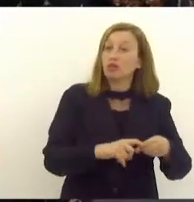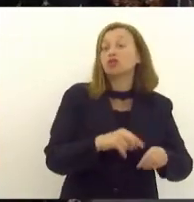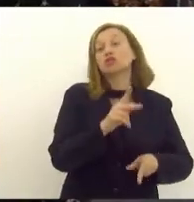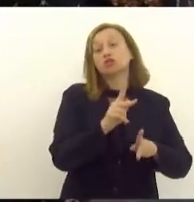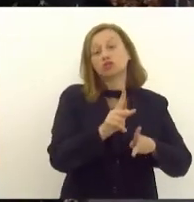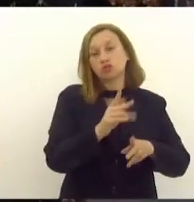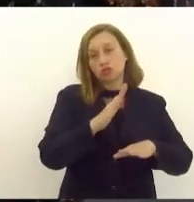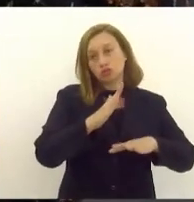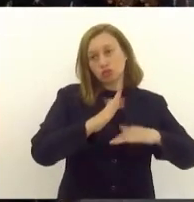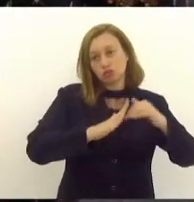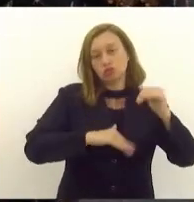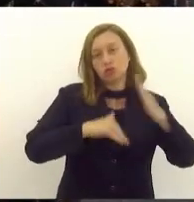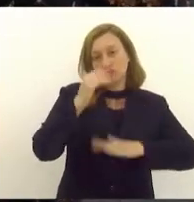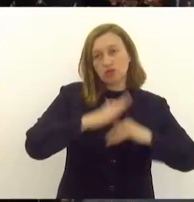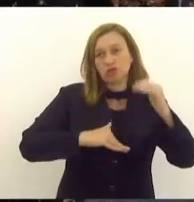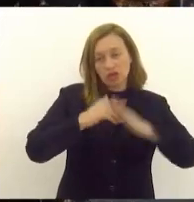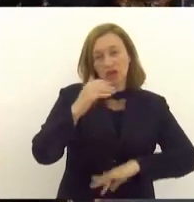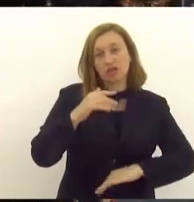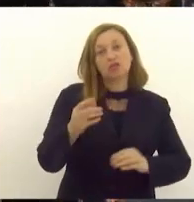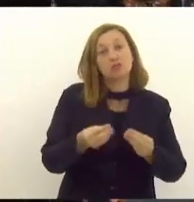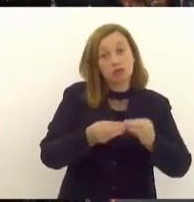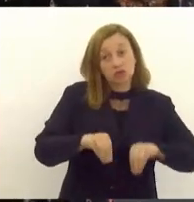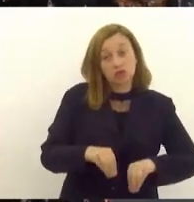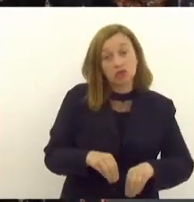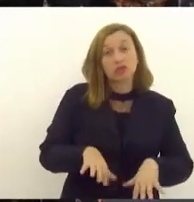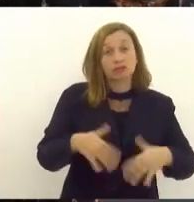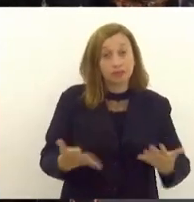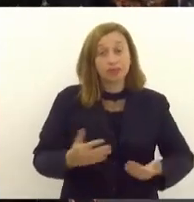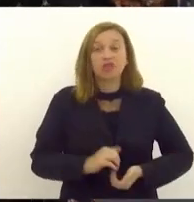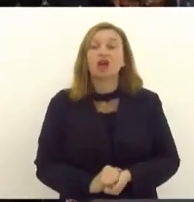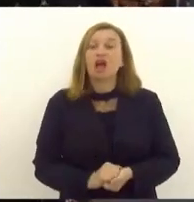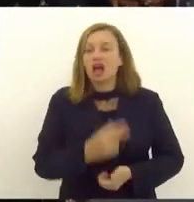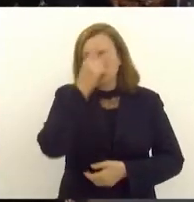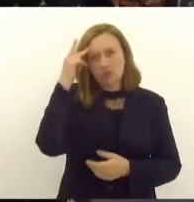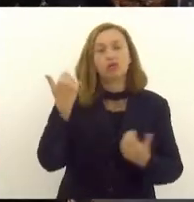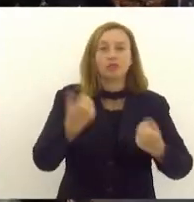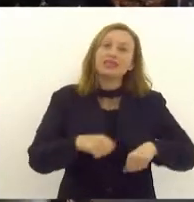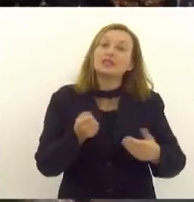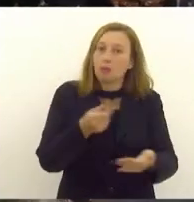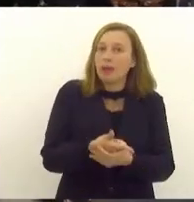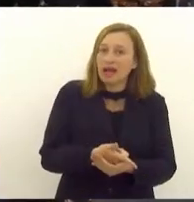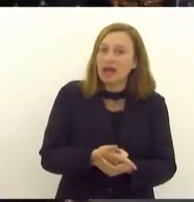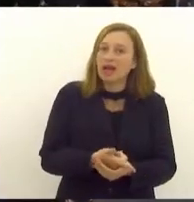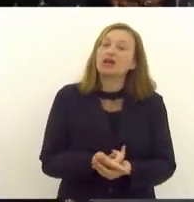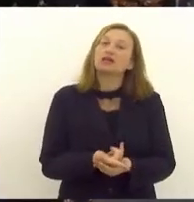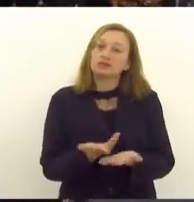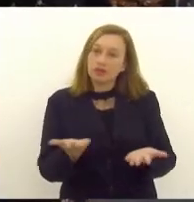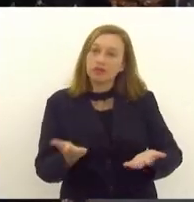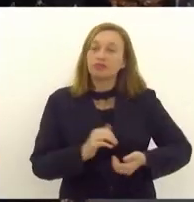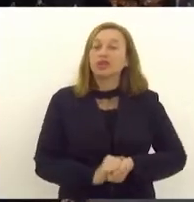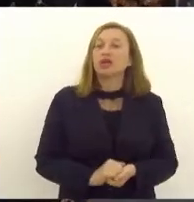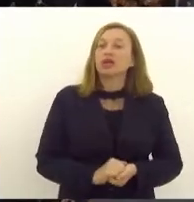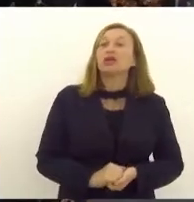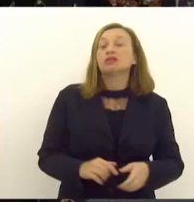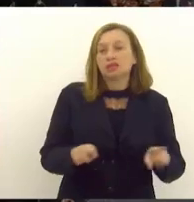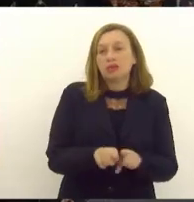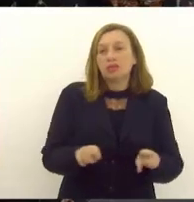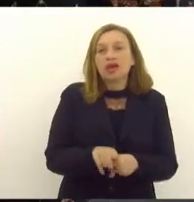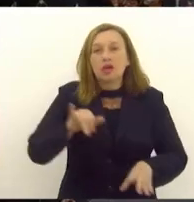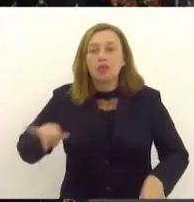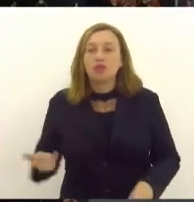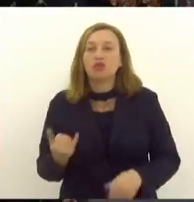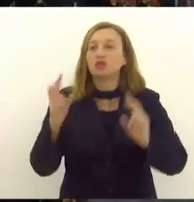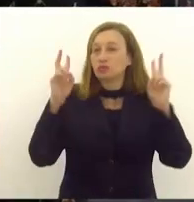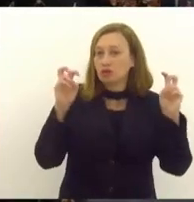prejudicados com esse corte de Salários afinal de contas as pessoas precisam pagar as contas e aproveita também para falar